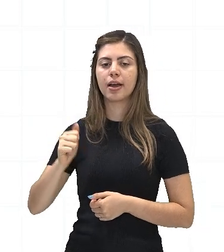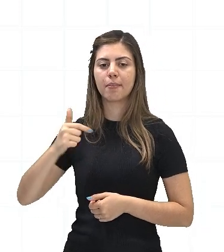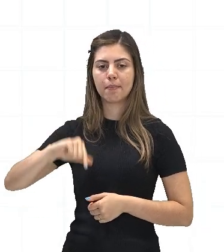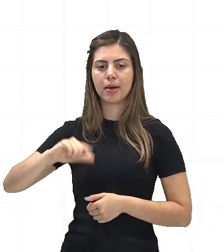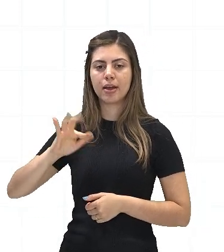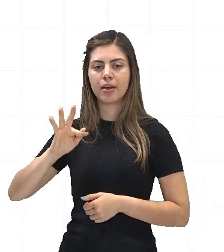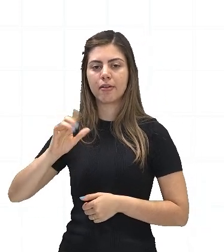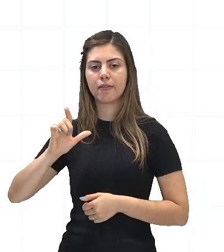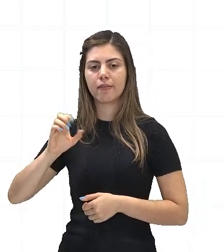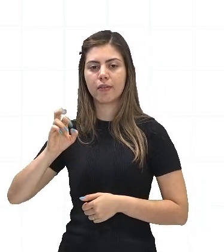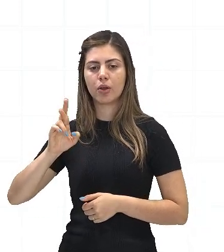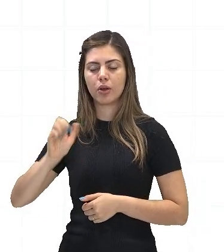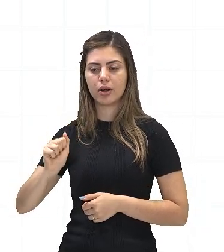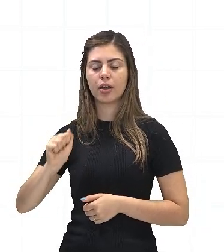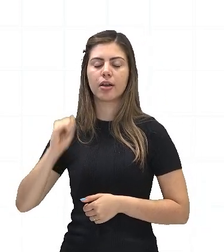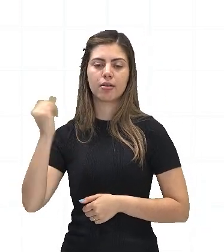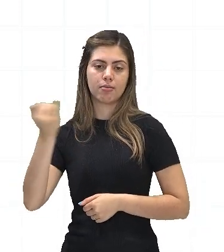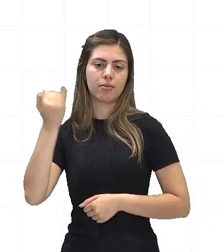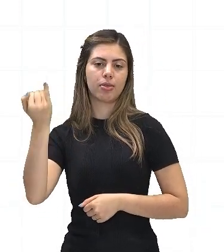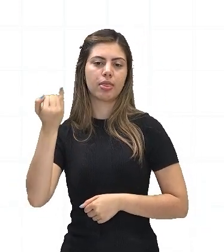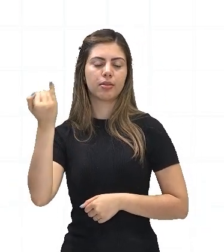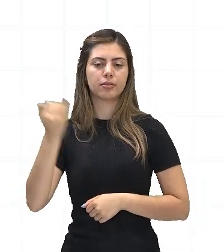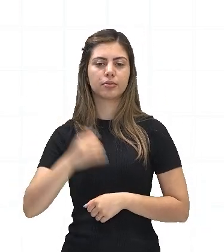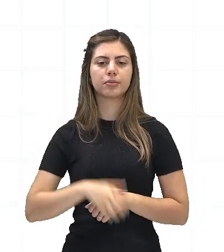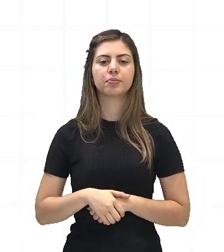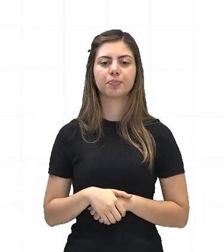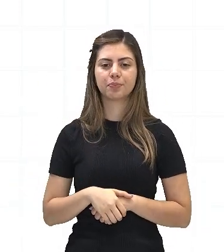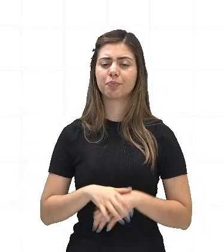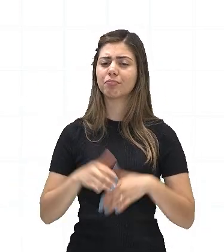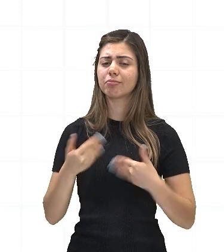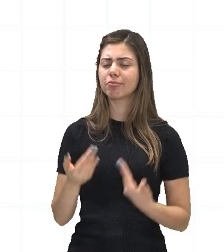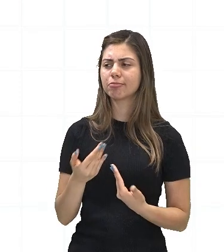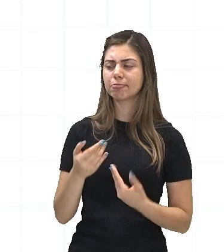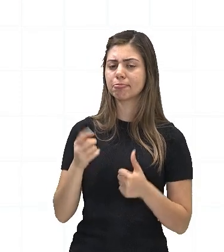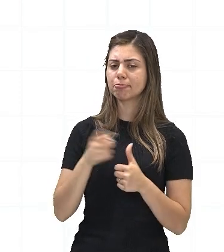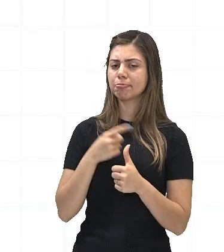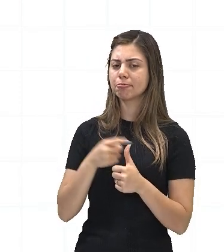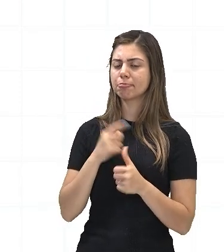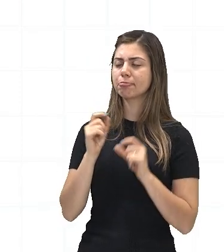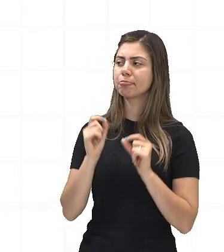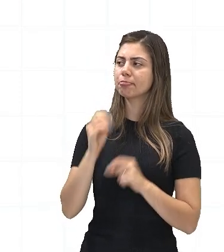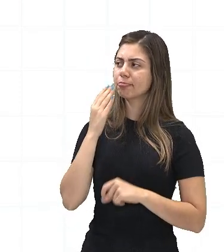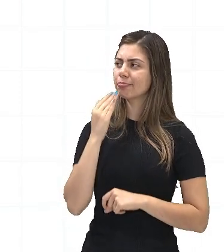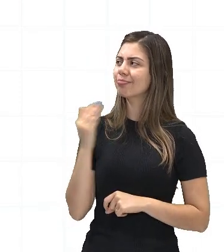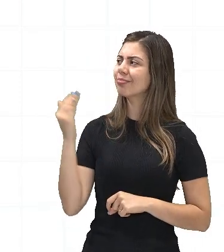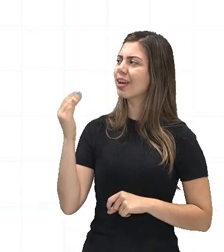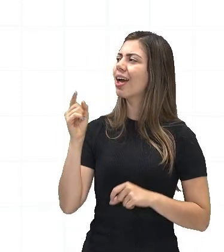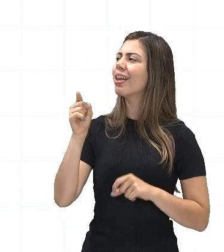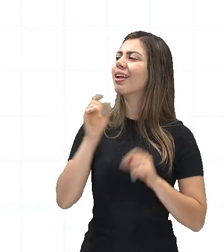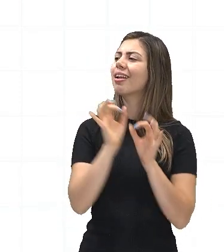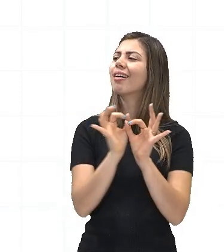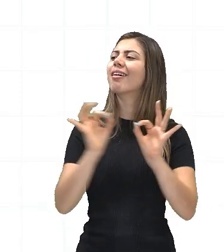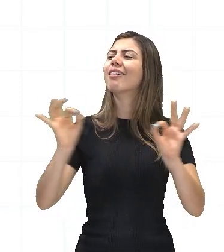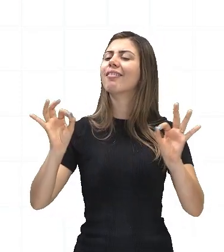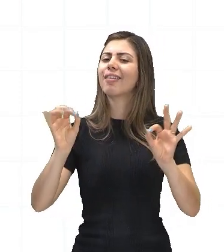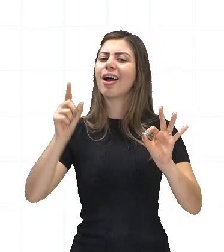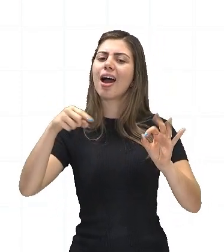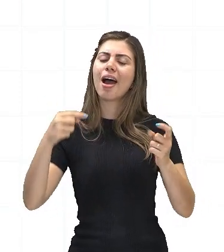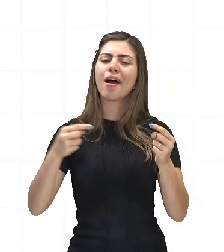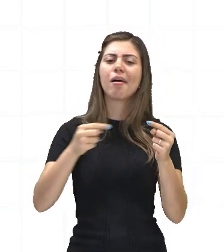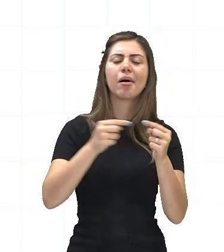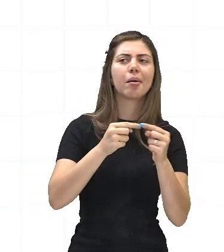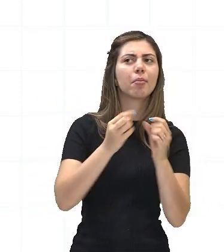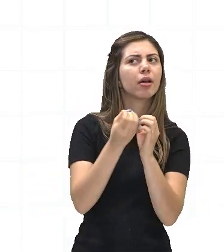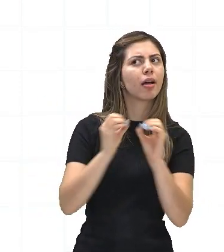são importantes, não é? Então, primeira coisa, isto que está aí é um sujeito, é